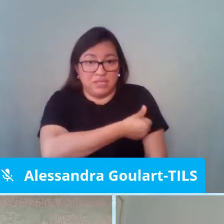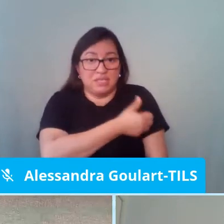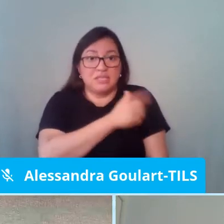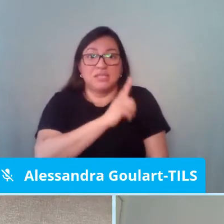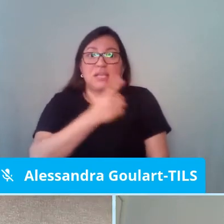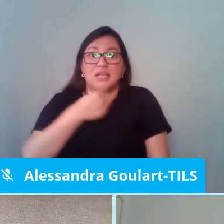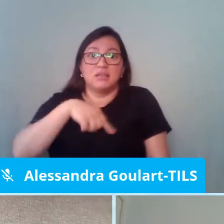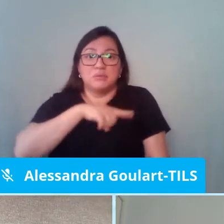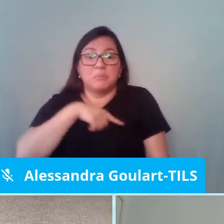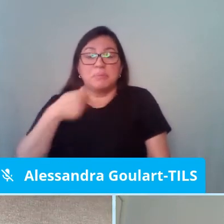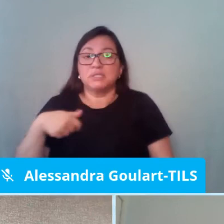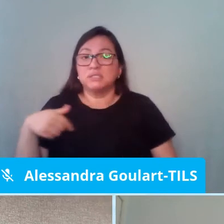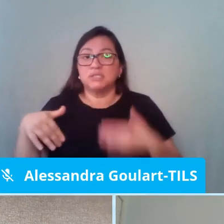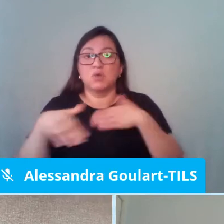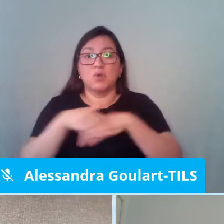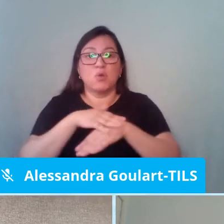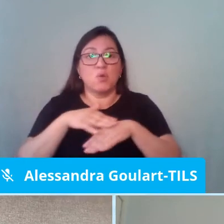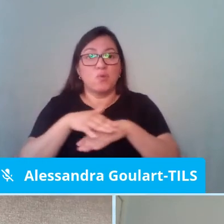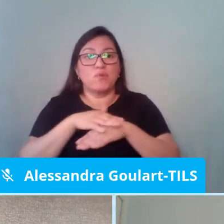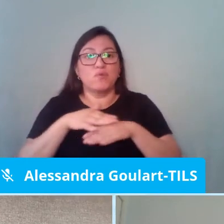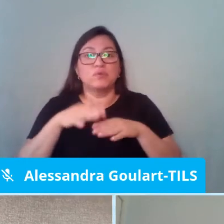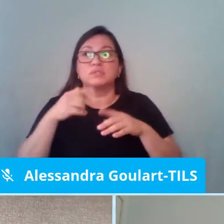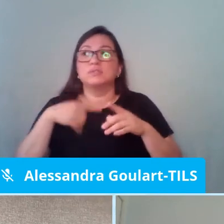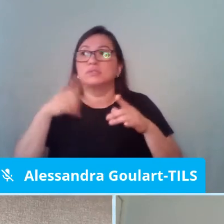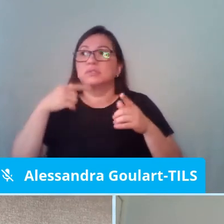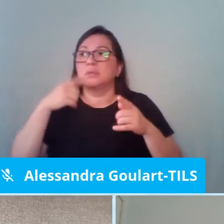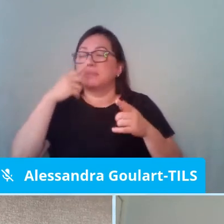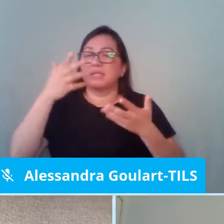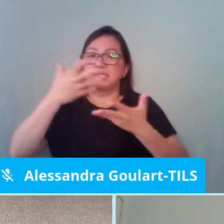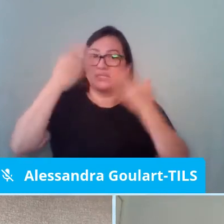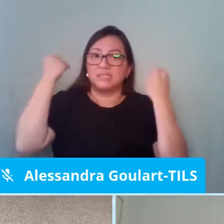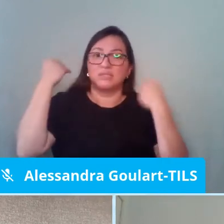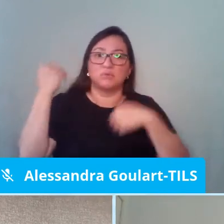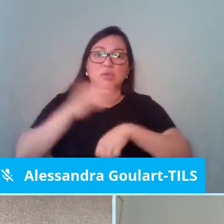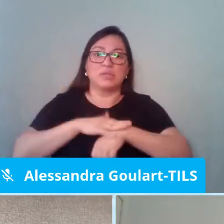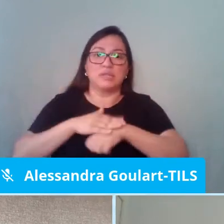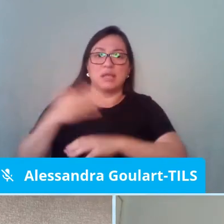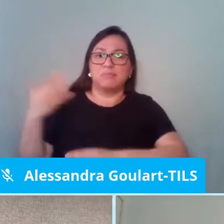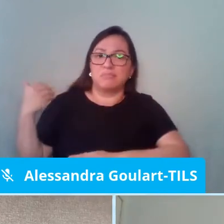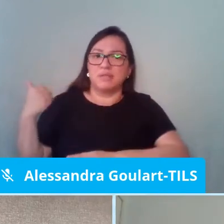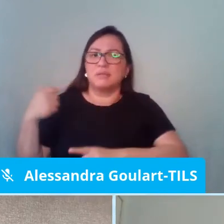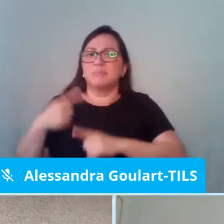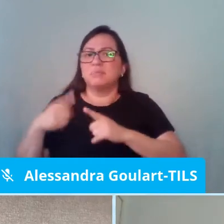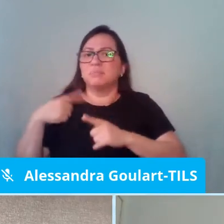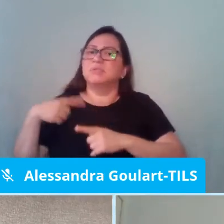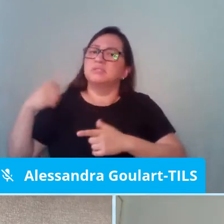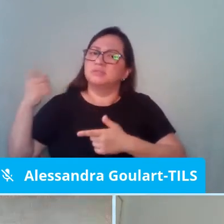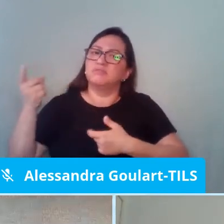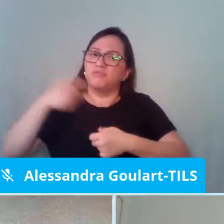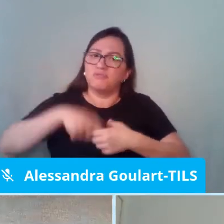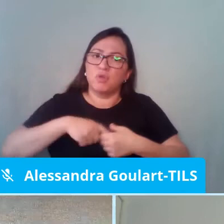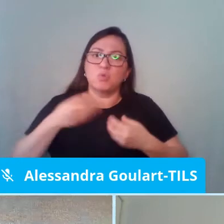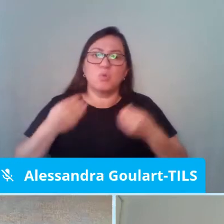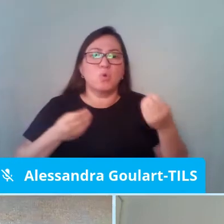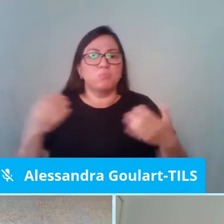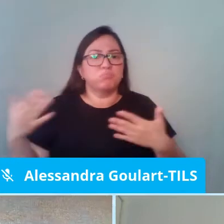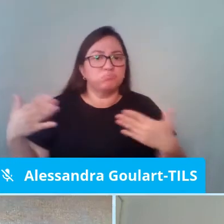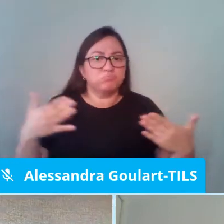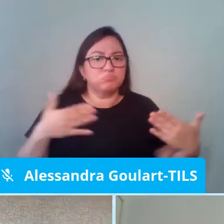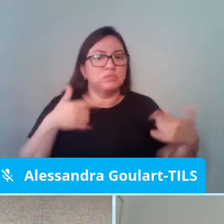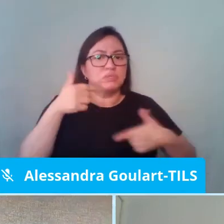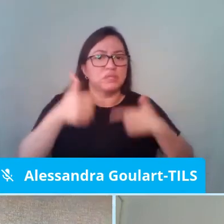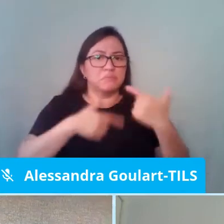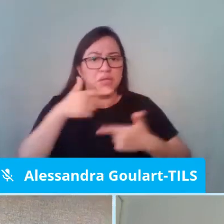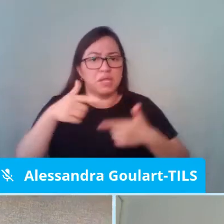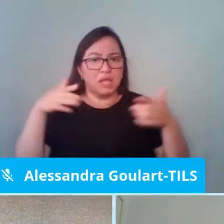gente precisa, talvez tenha ficado esquecido por um tempo, a gente precisa resgatar ferramentas para trabalhar com isso, com